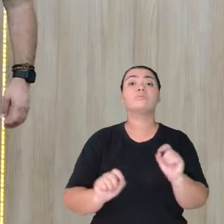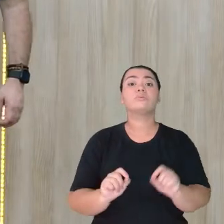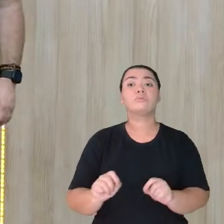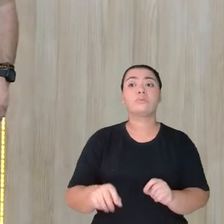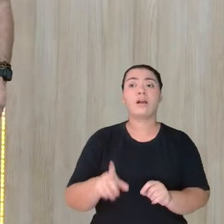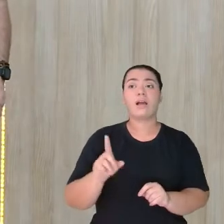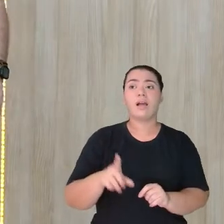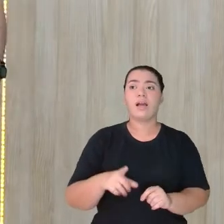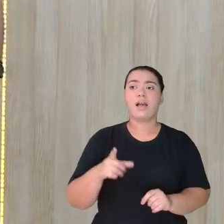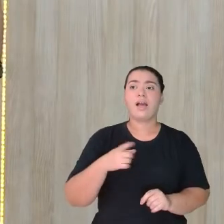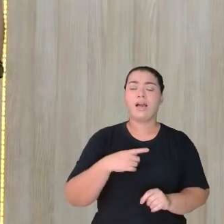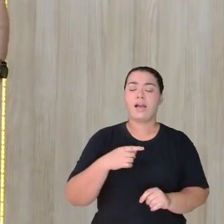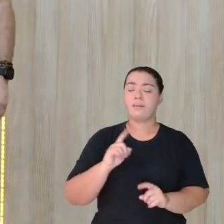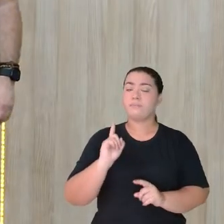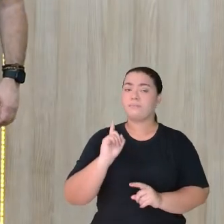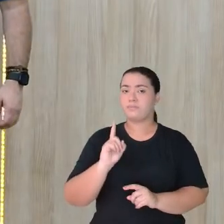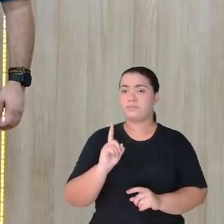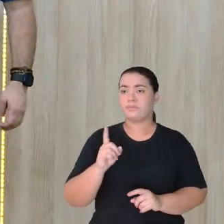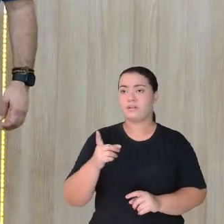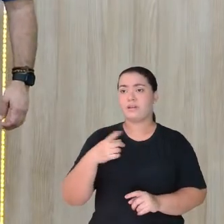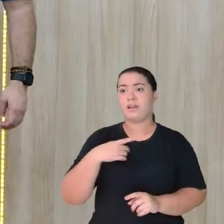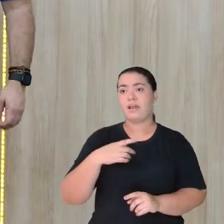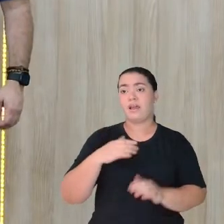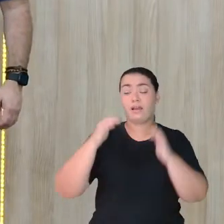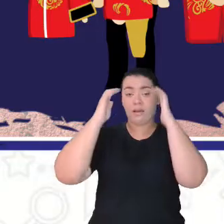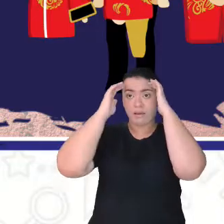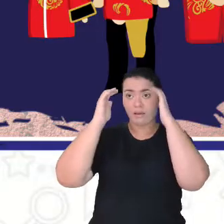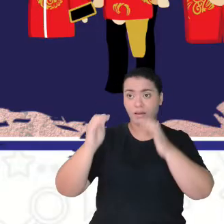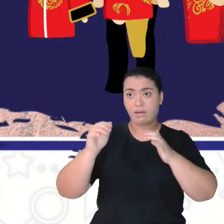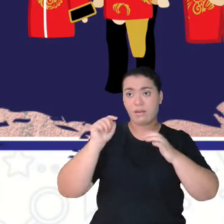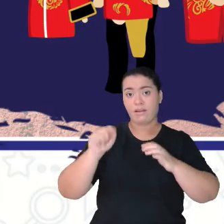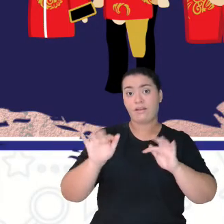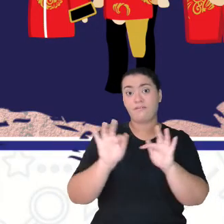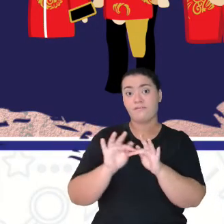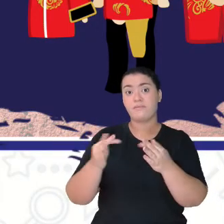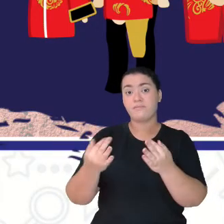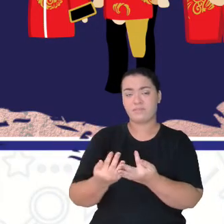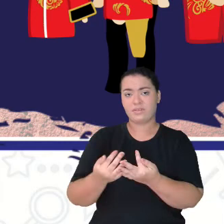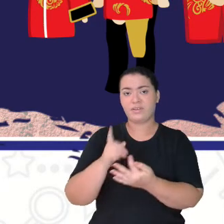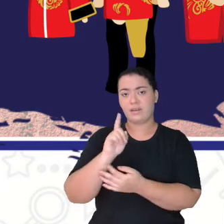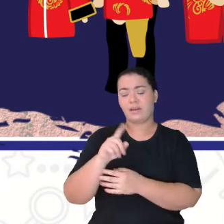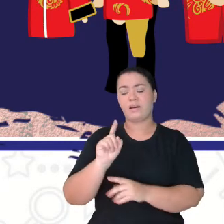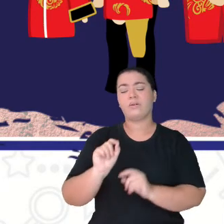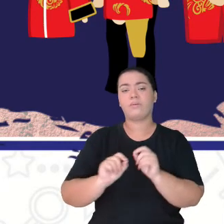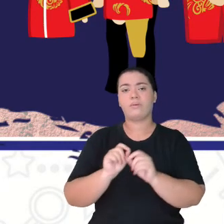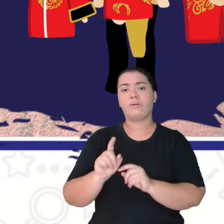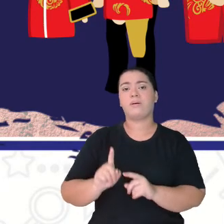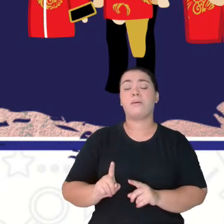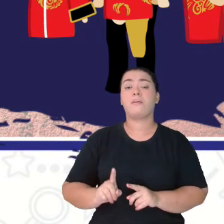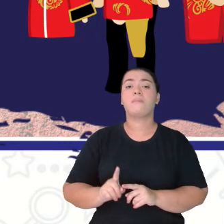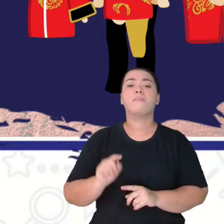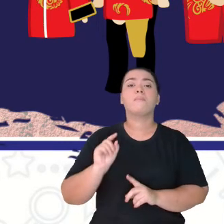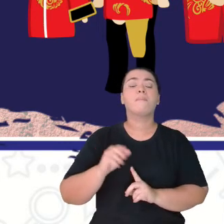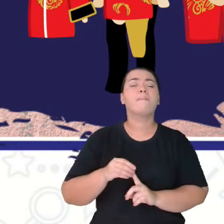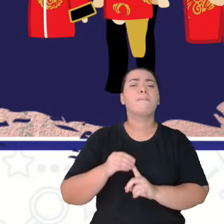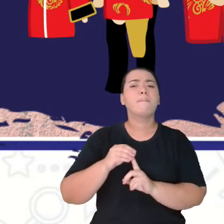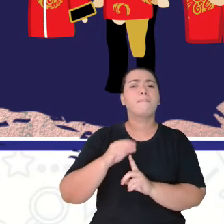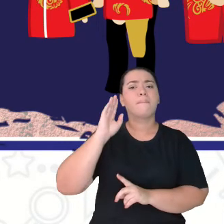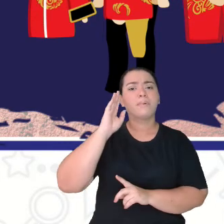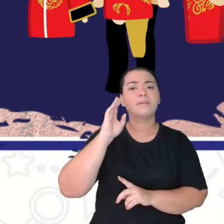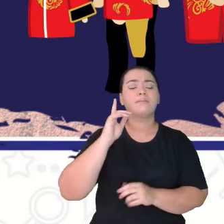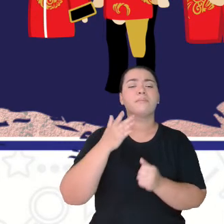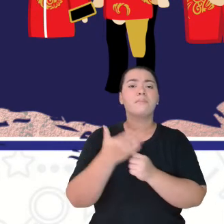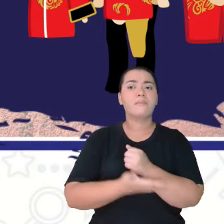A reverência à família, que é um dos principais, um dos princípios do confucionismo.